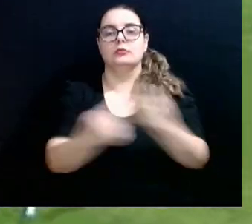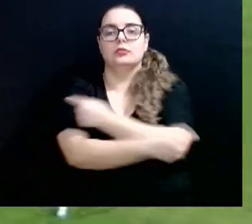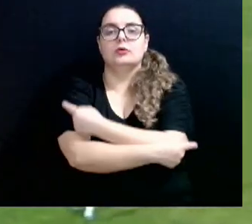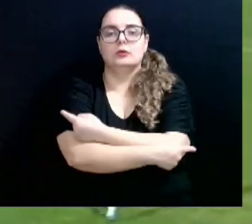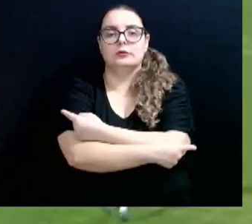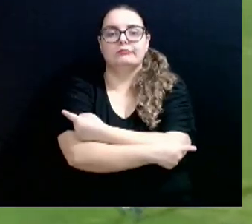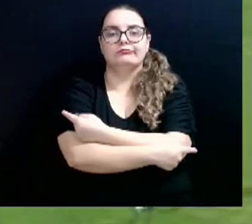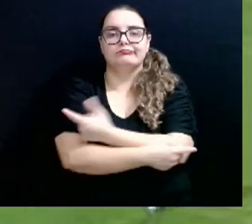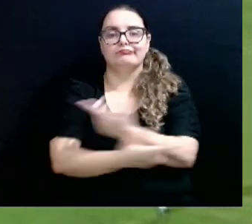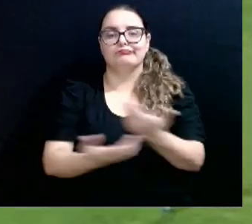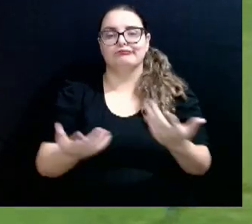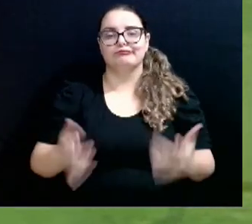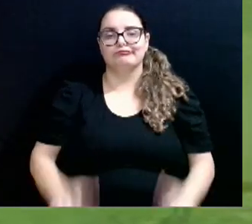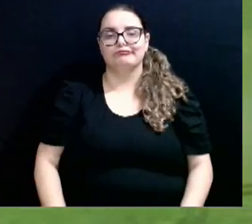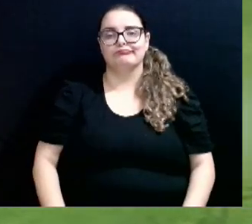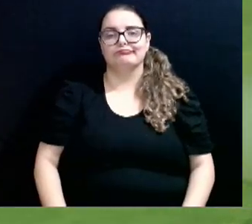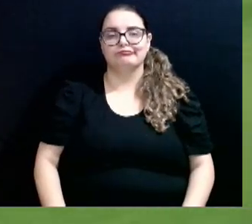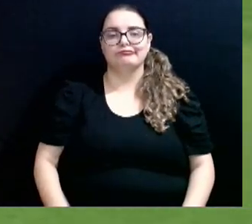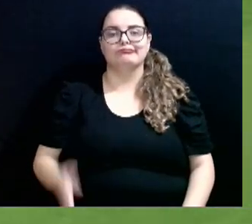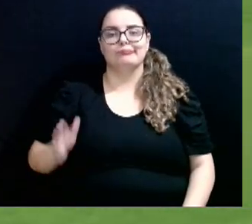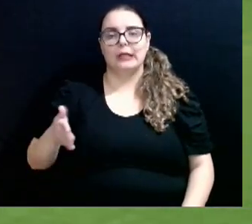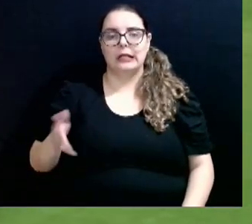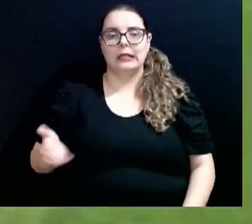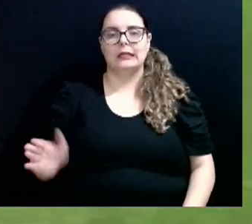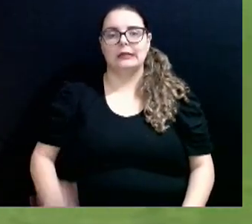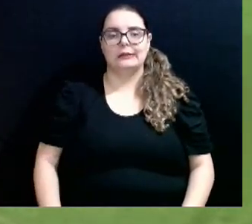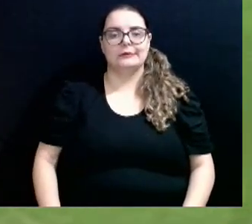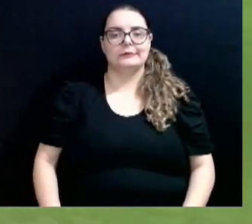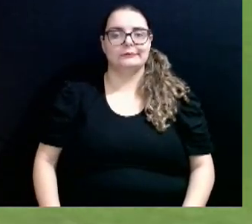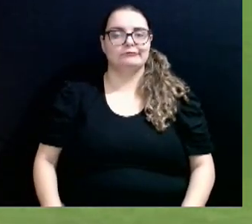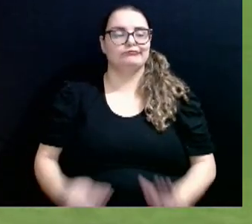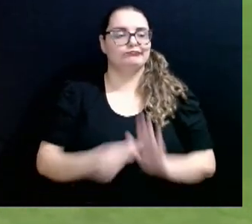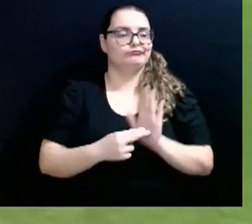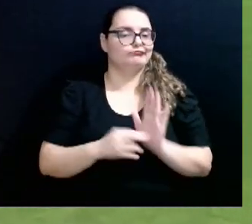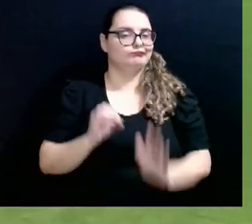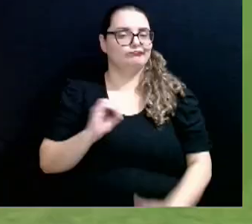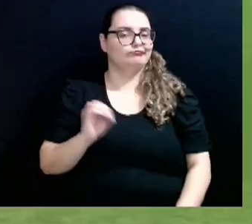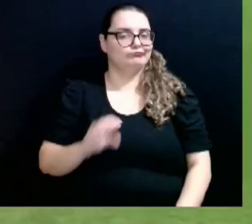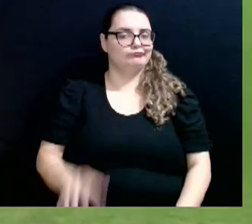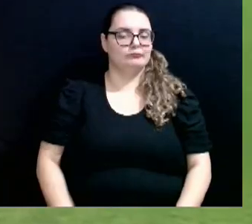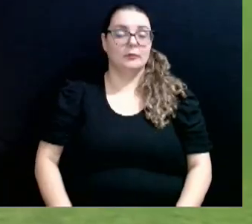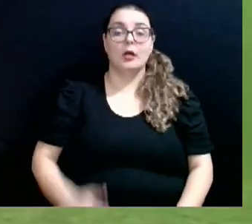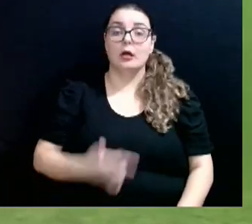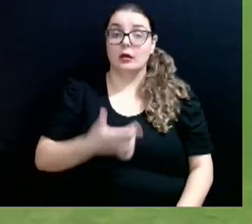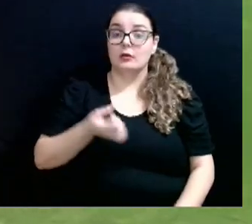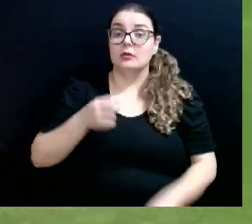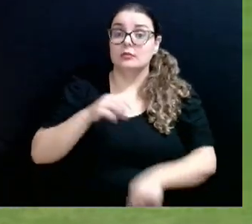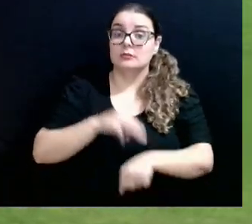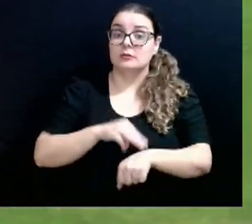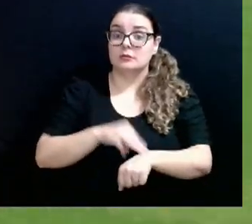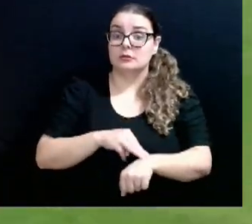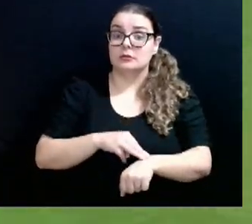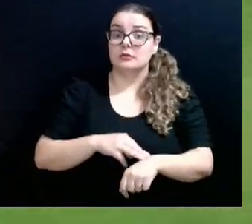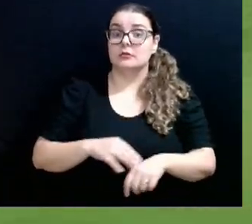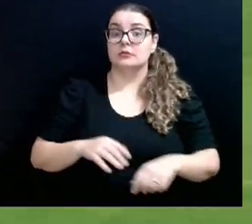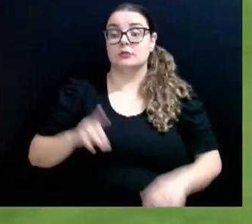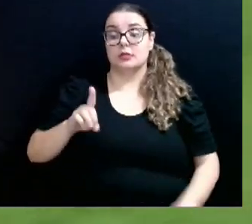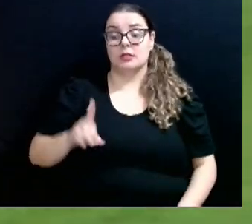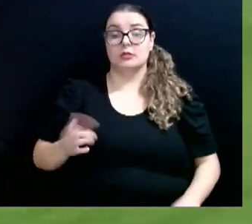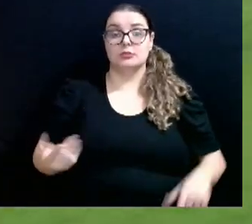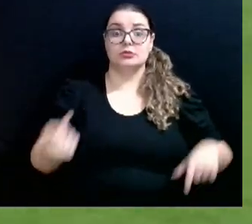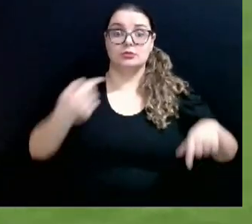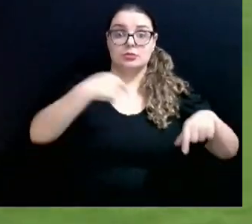torto pela lateral, nota 0. Aos 26 minutos, cruzamento da direita e Toró, livre